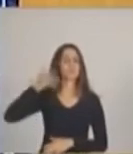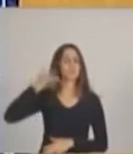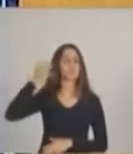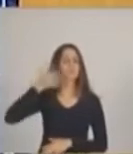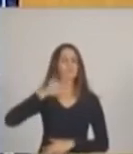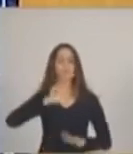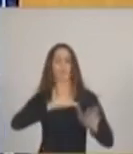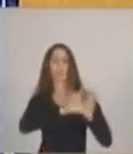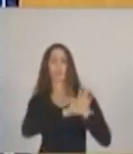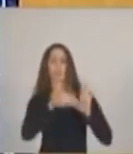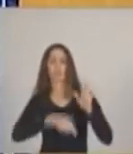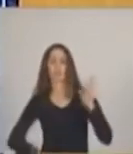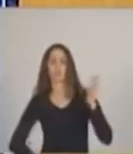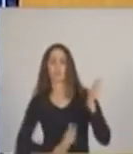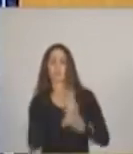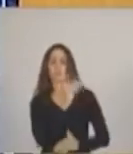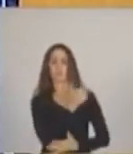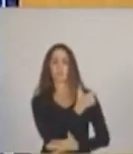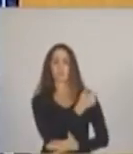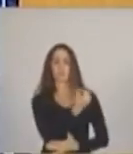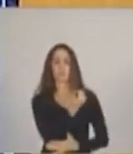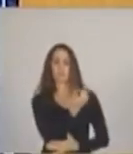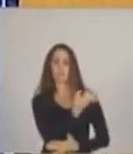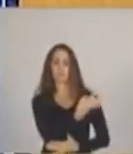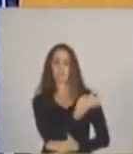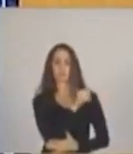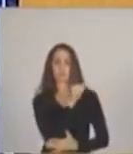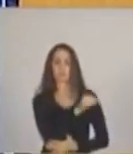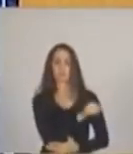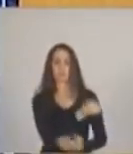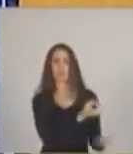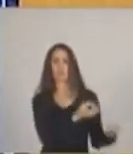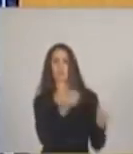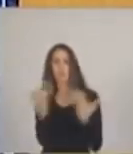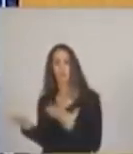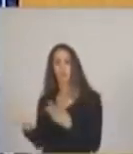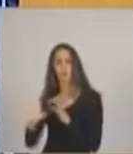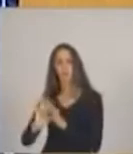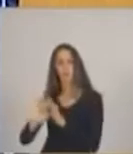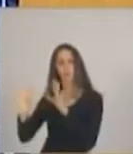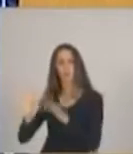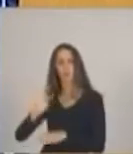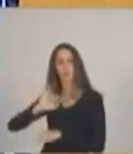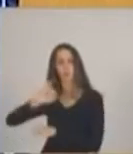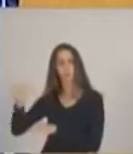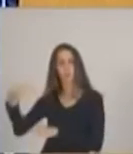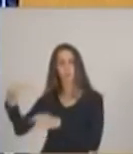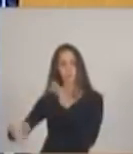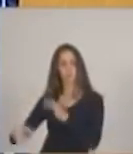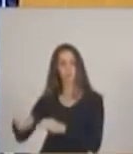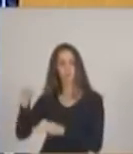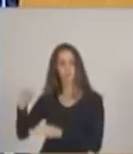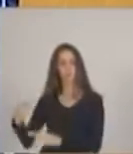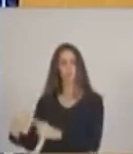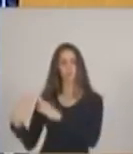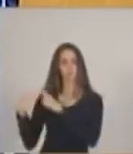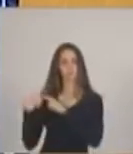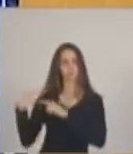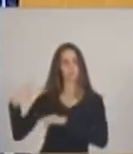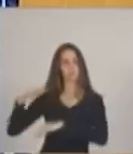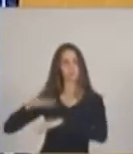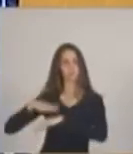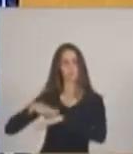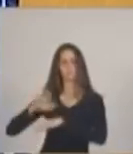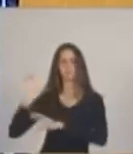aprovada por esta casa em 2014 autorizou ao Tribunal de Justiça a integração